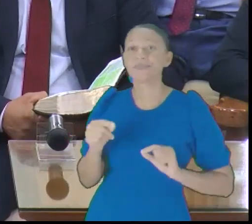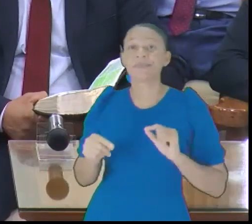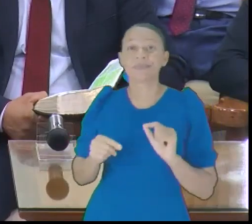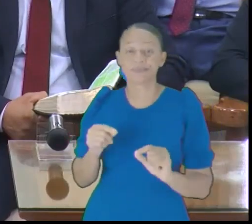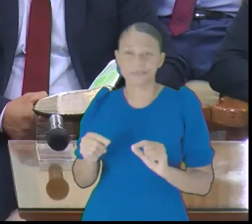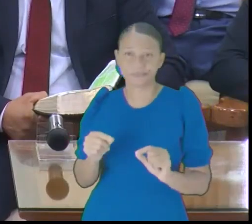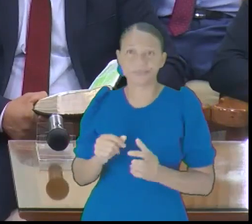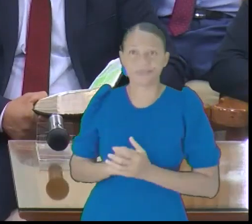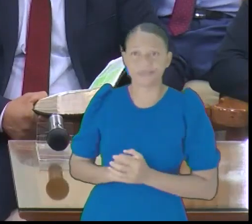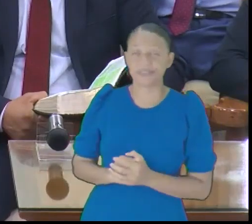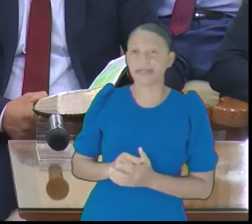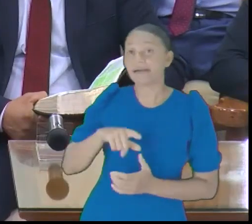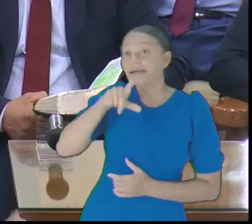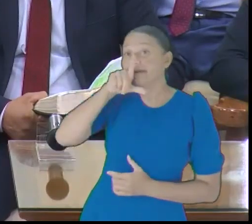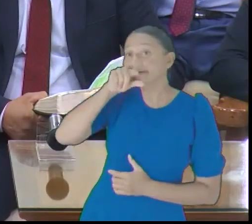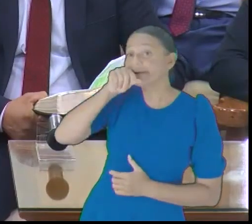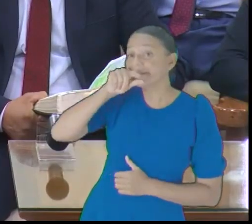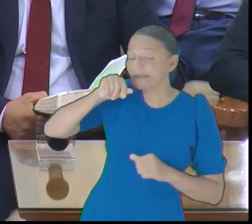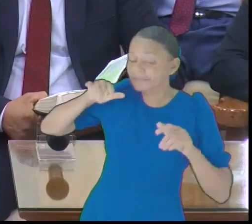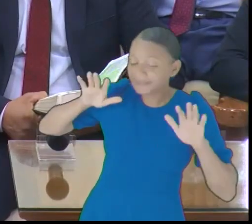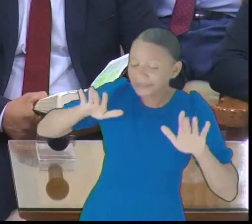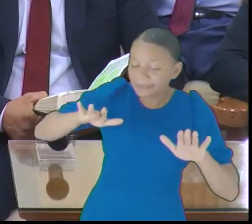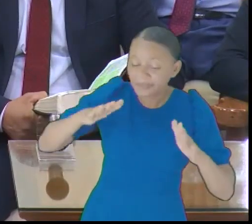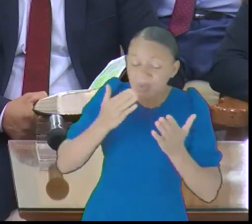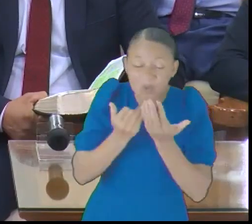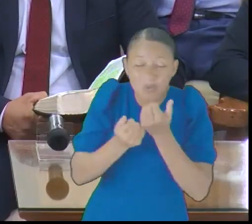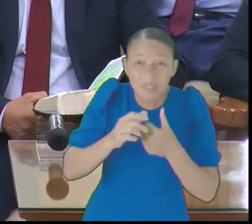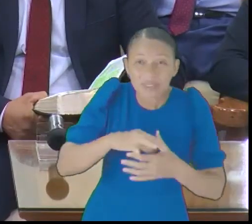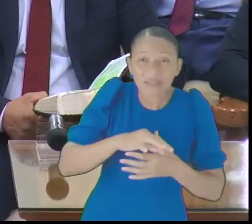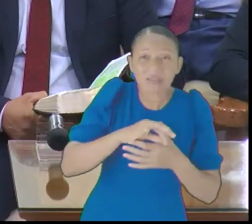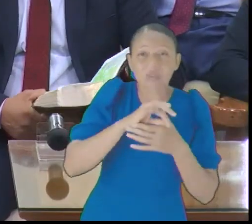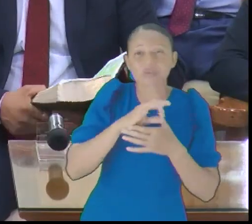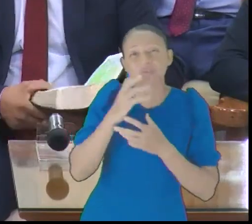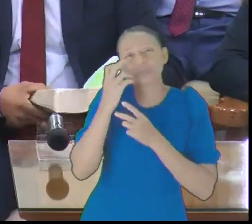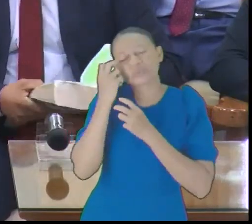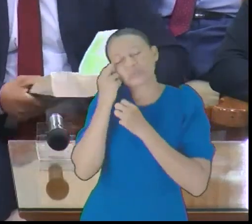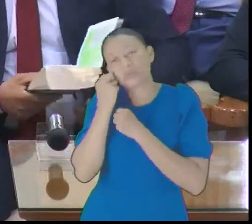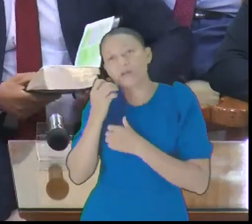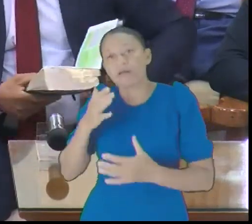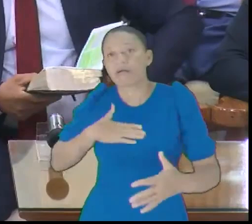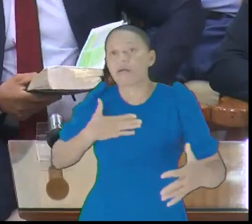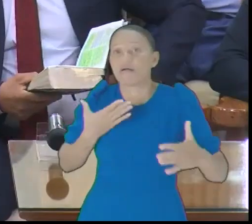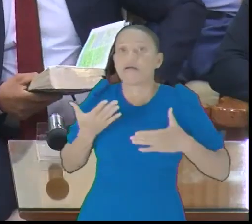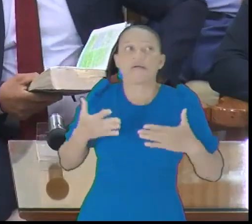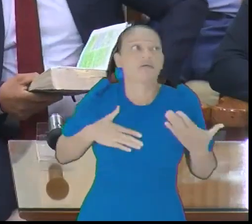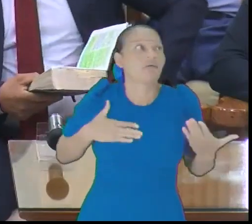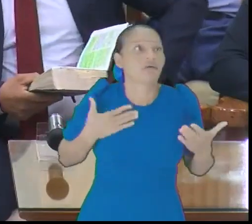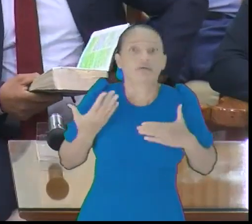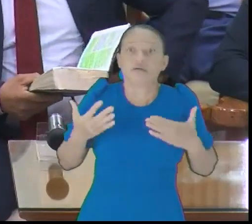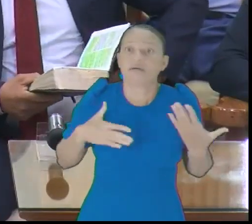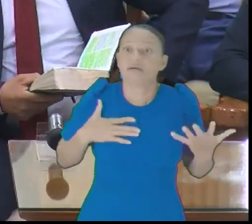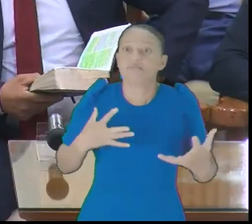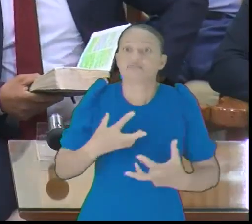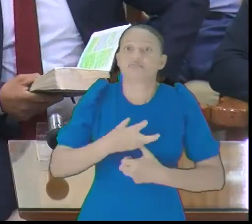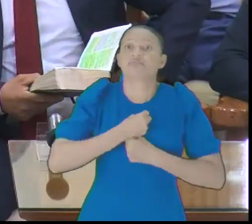aves de rapina, sono, um espanto tomou conta de Abraão.